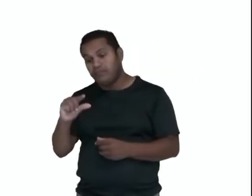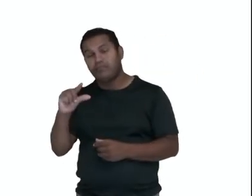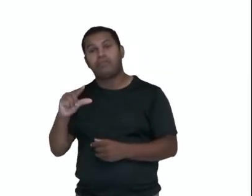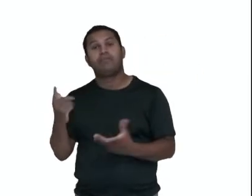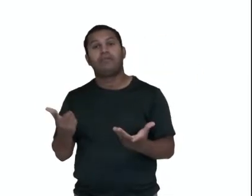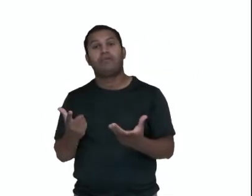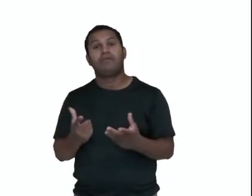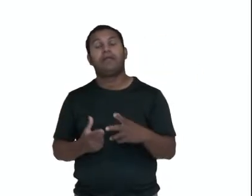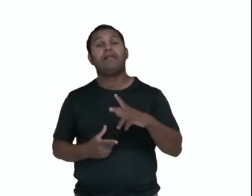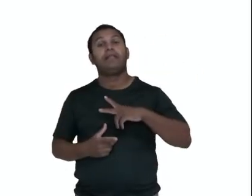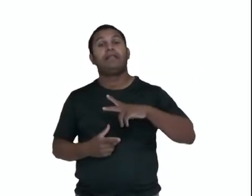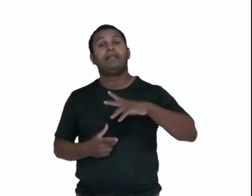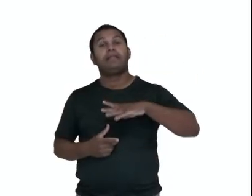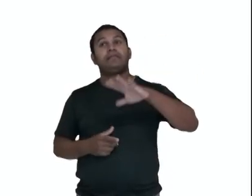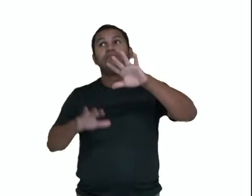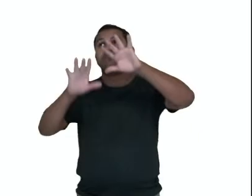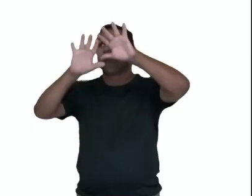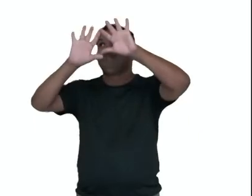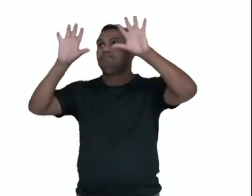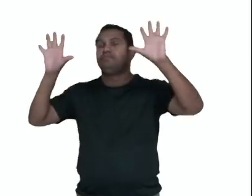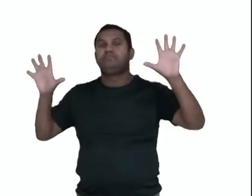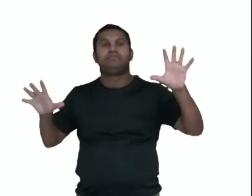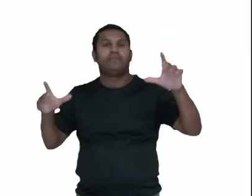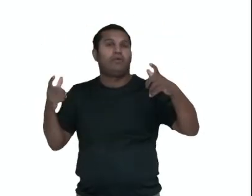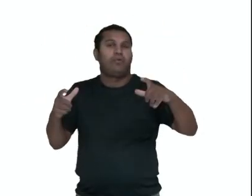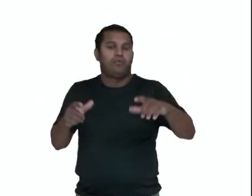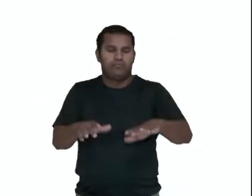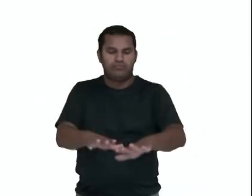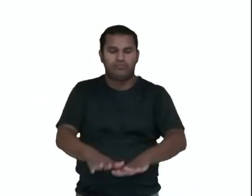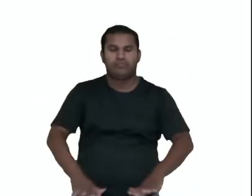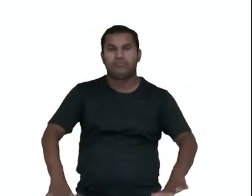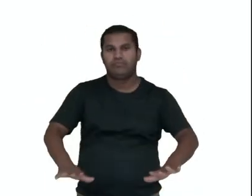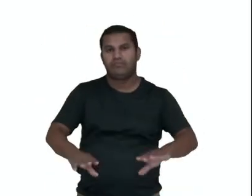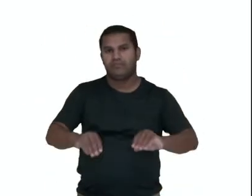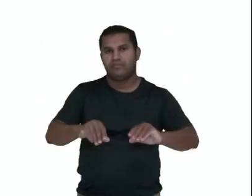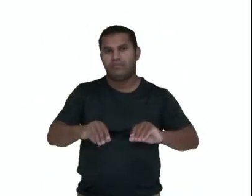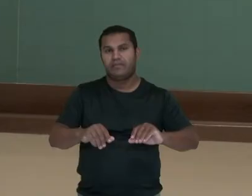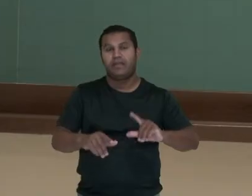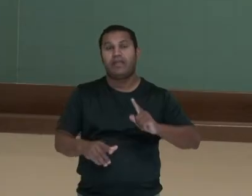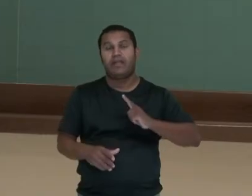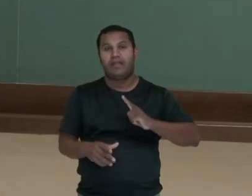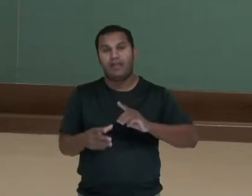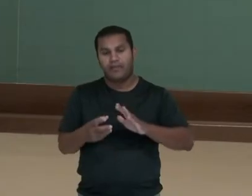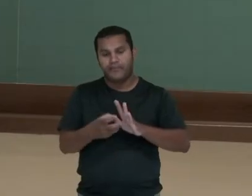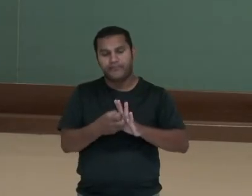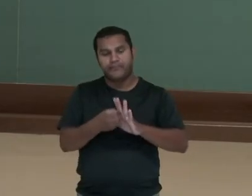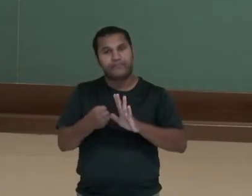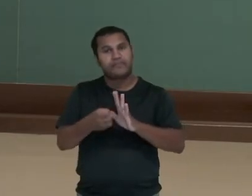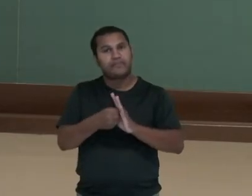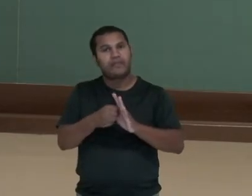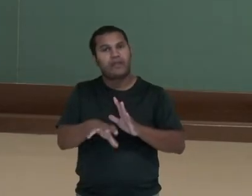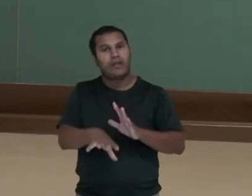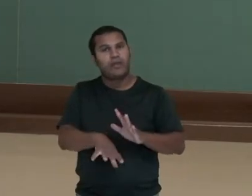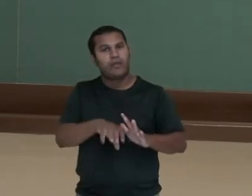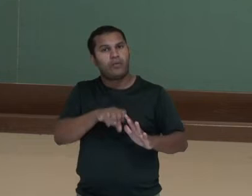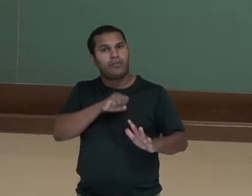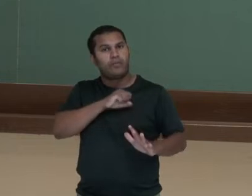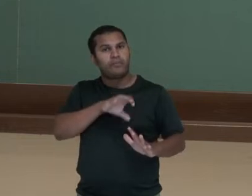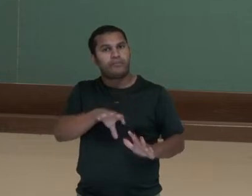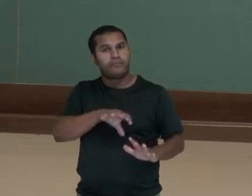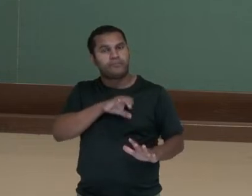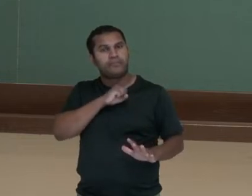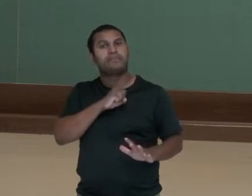absorvem, né, ou produzem ou absorvem, a gente vai crescer. Então, vai ter